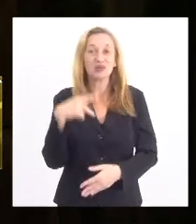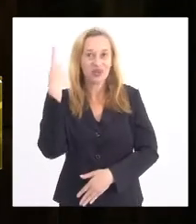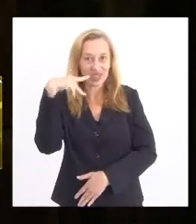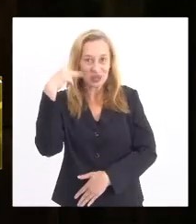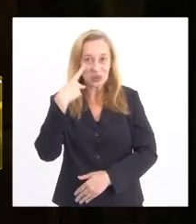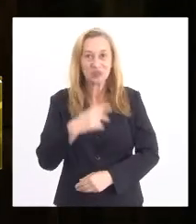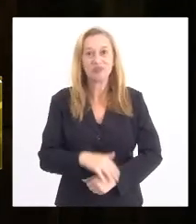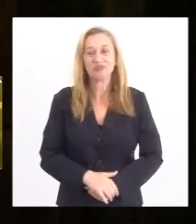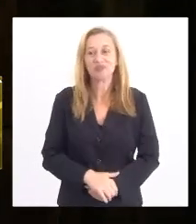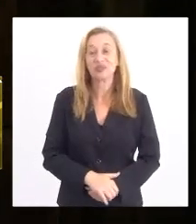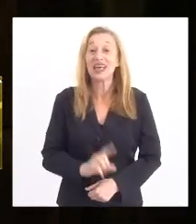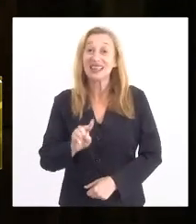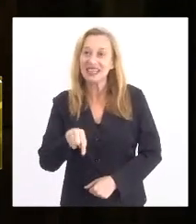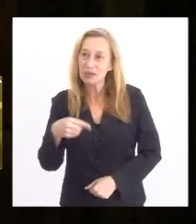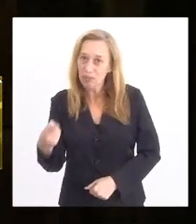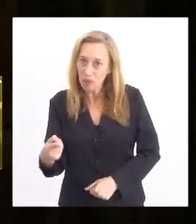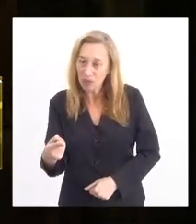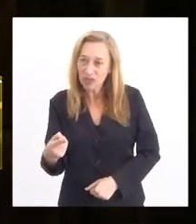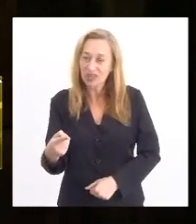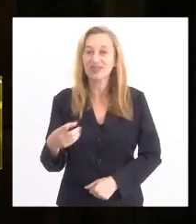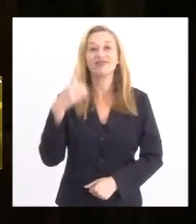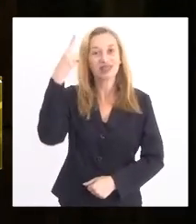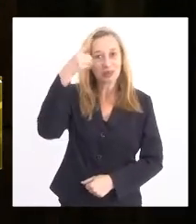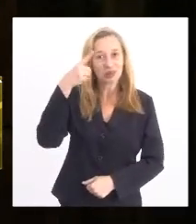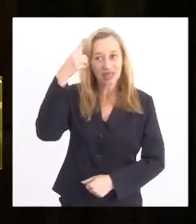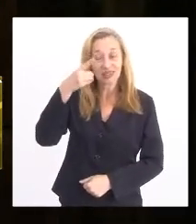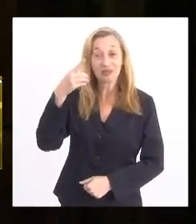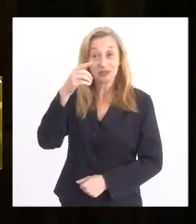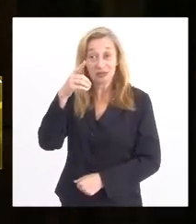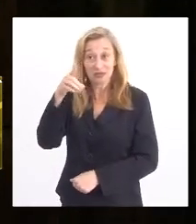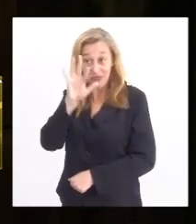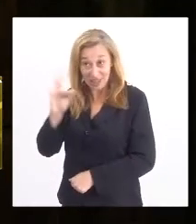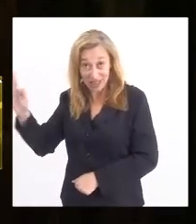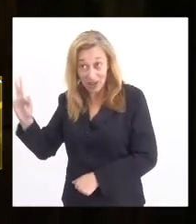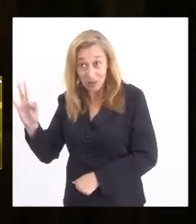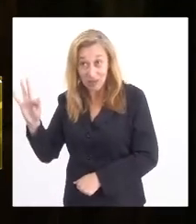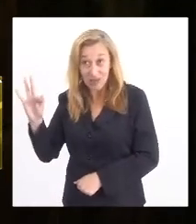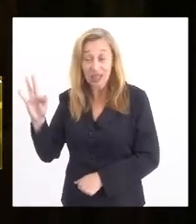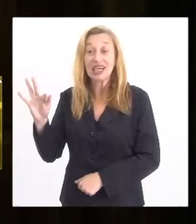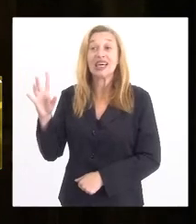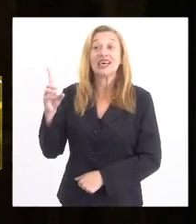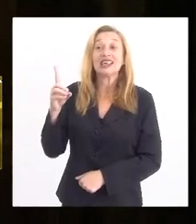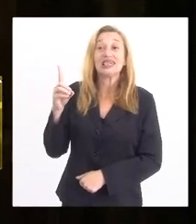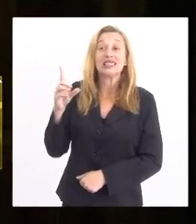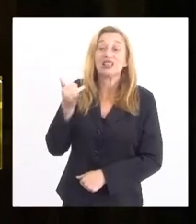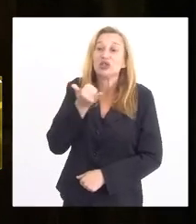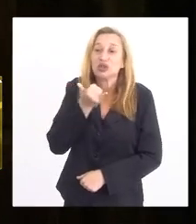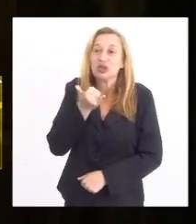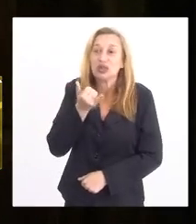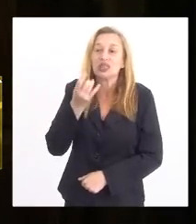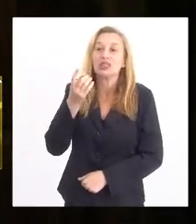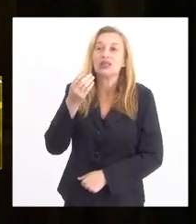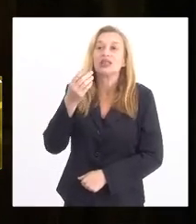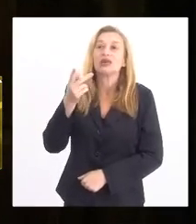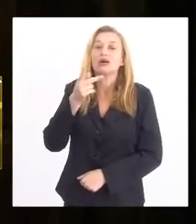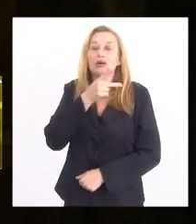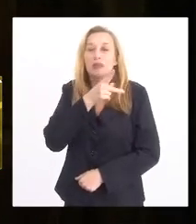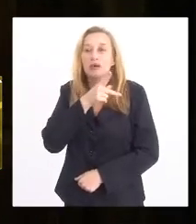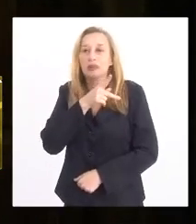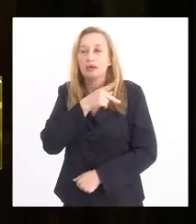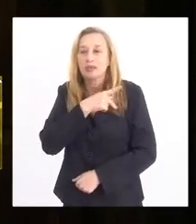Vereador depois foi deputado federal deputado é presidente da